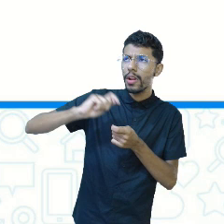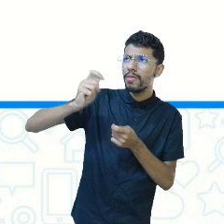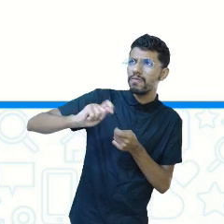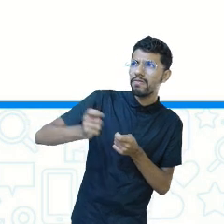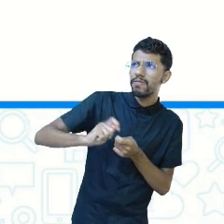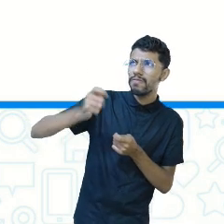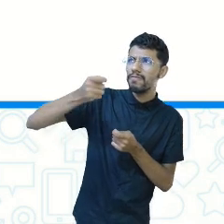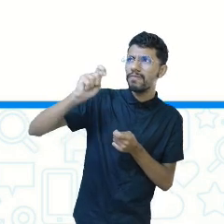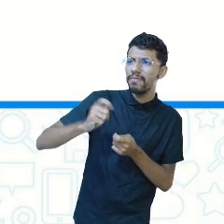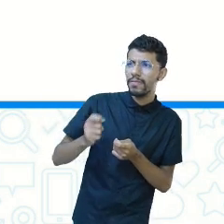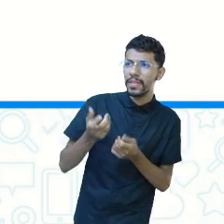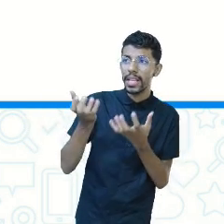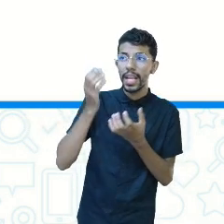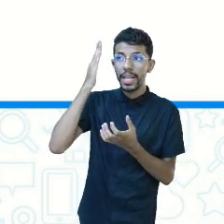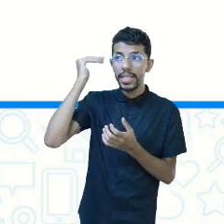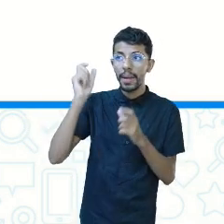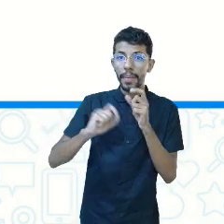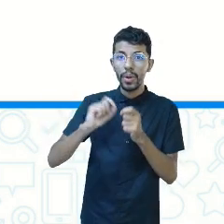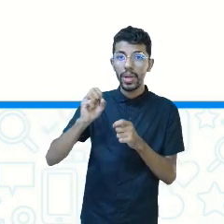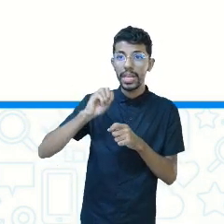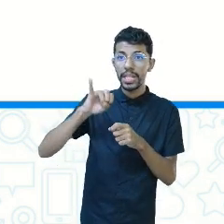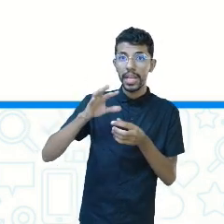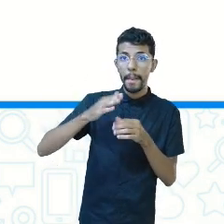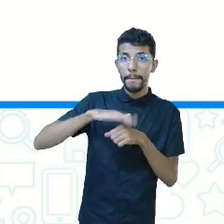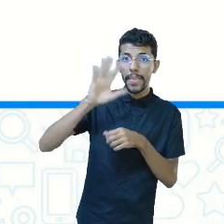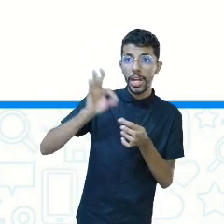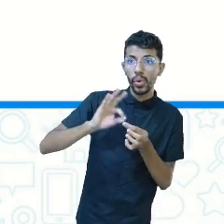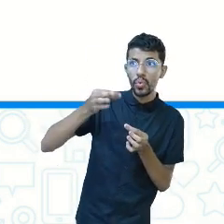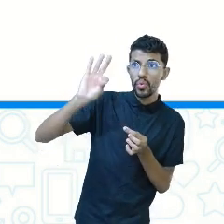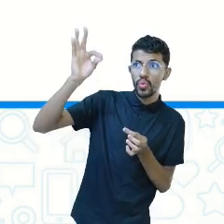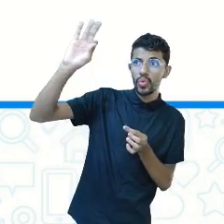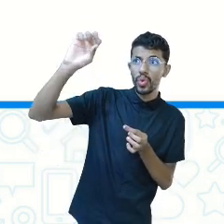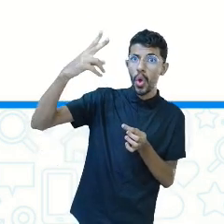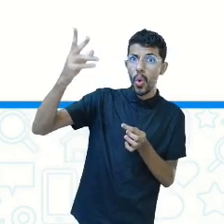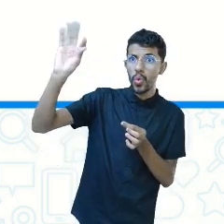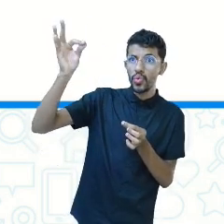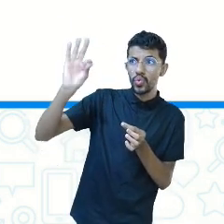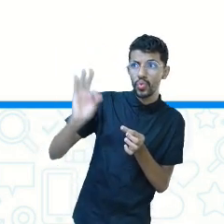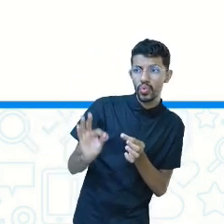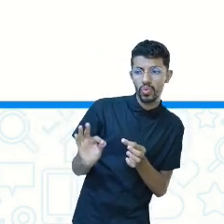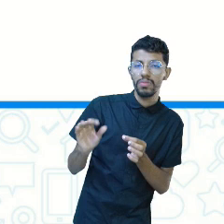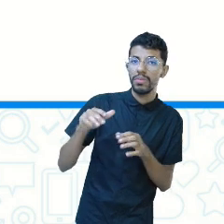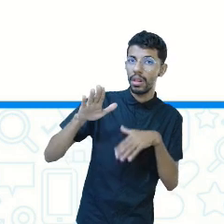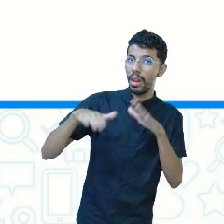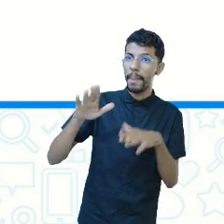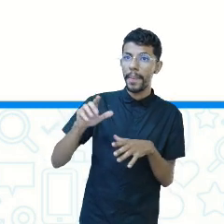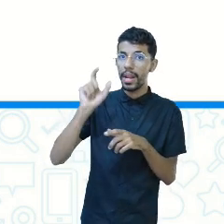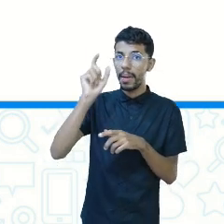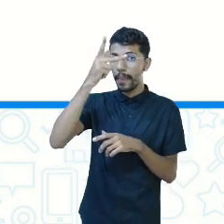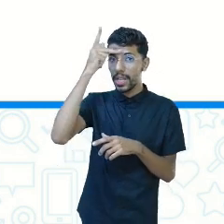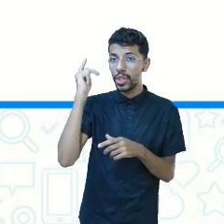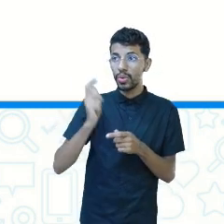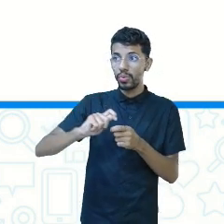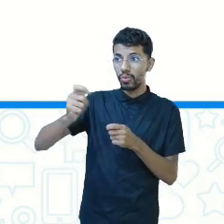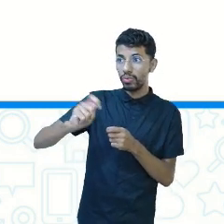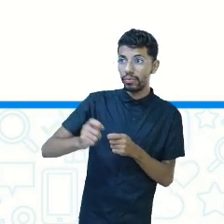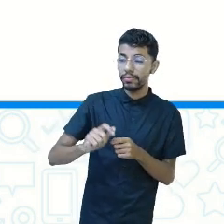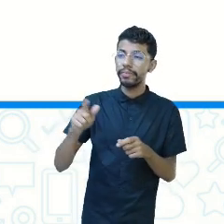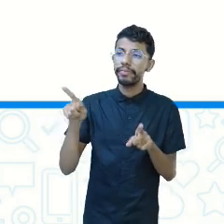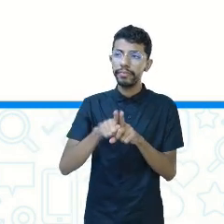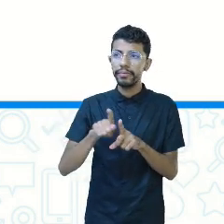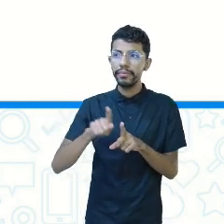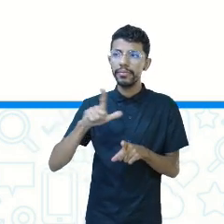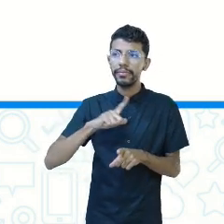para baixo, é quem está brincando com ela que vai conduzir esse instrumento, tá? Tem gente,